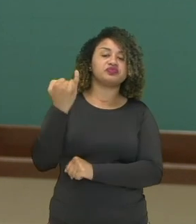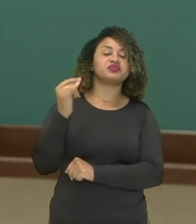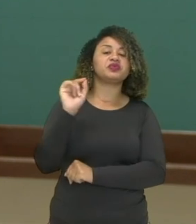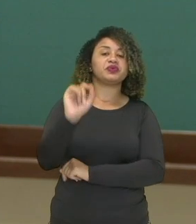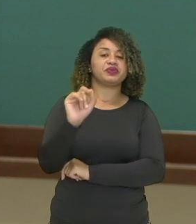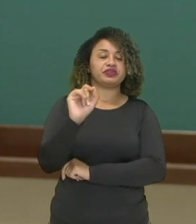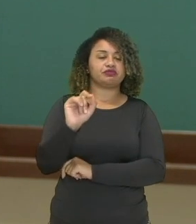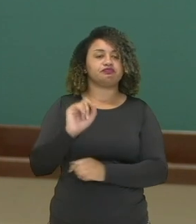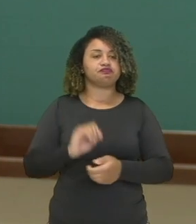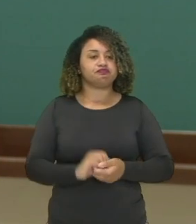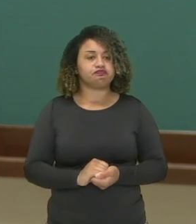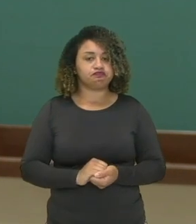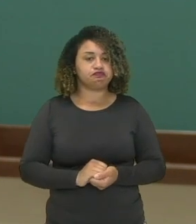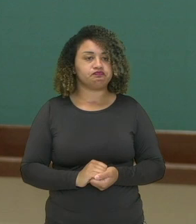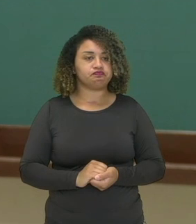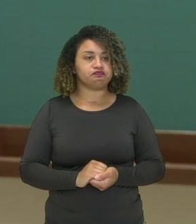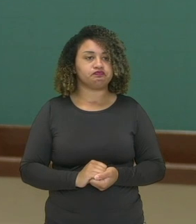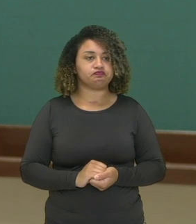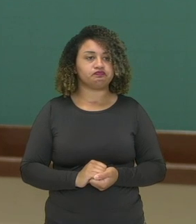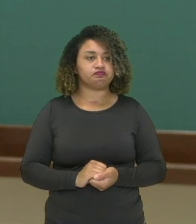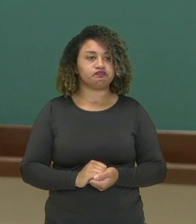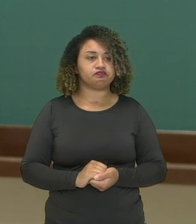aqui.